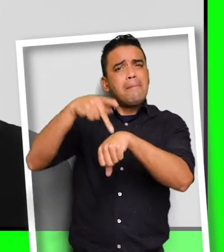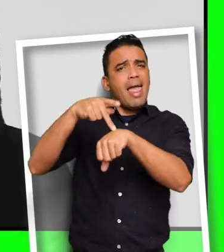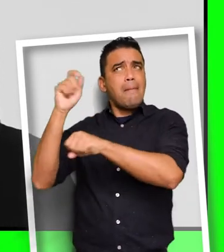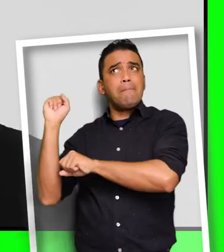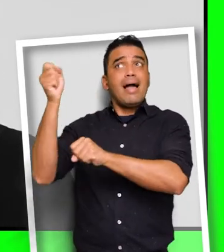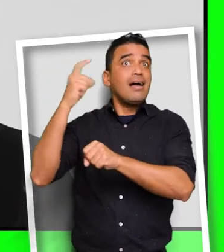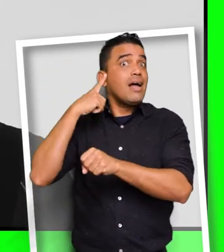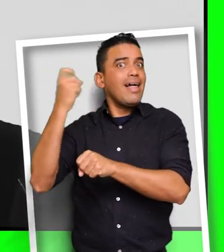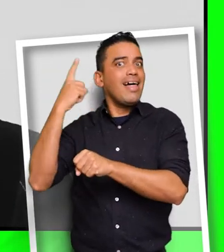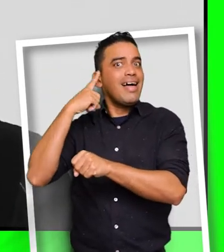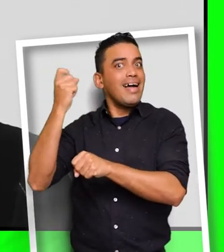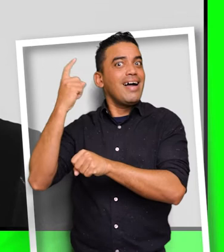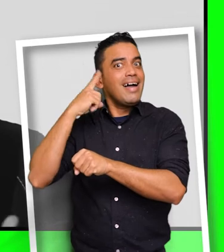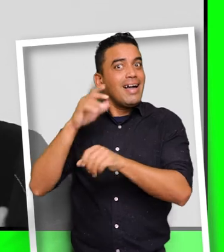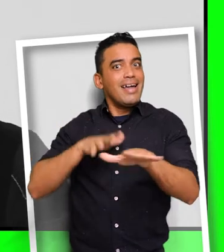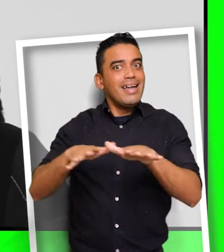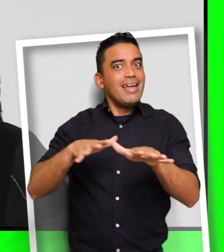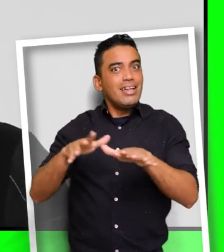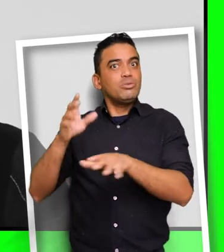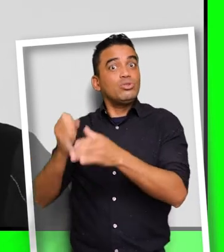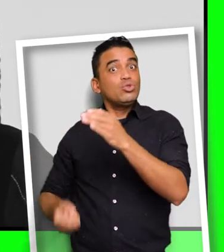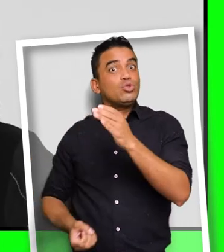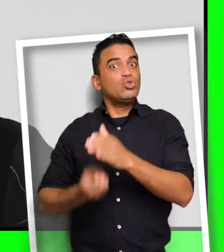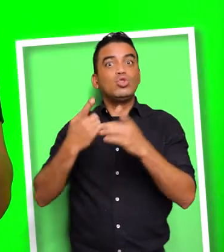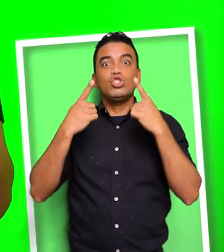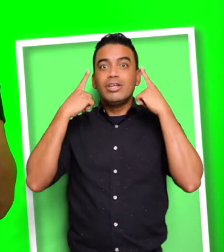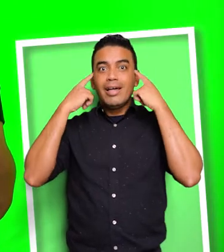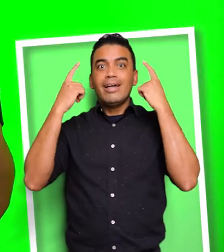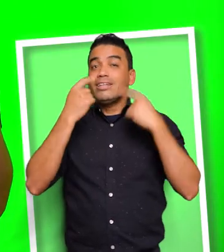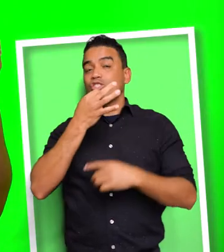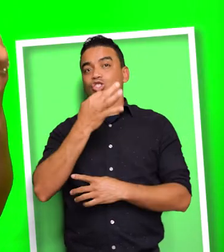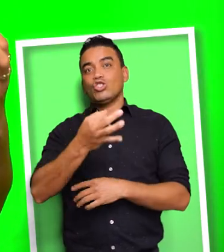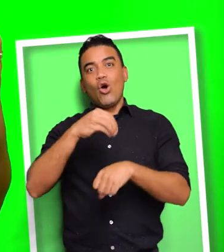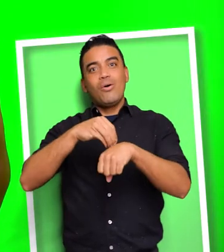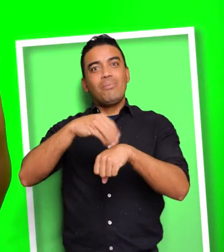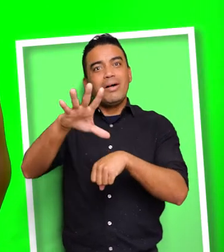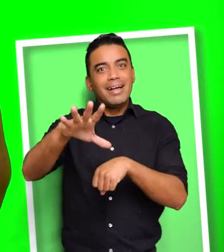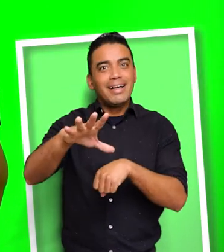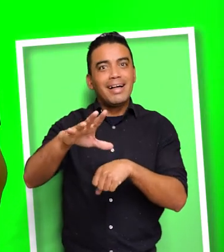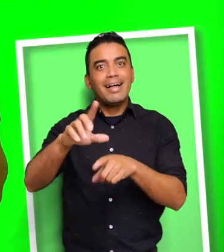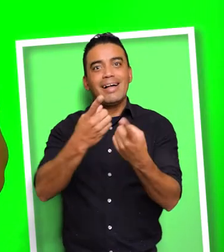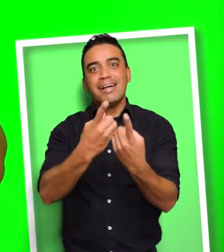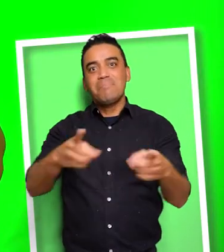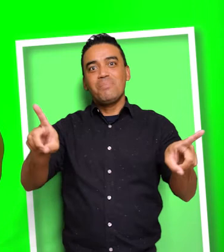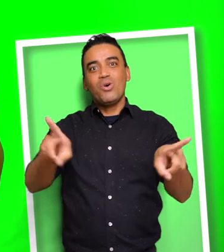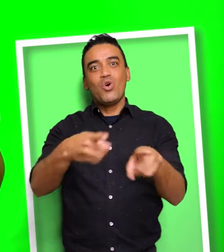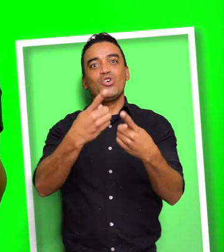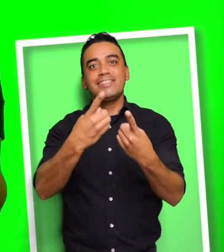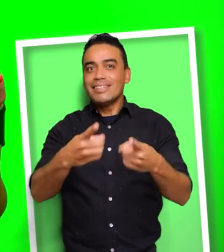e desse bater rítmico começa a surgir uma música. É